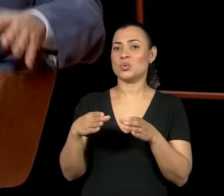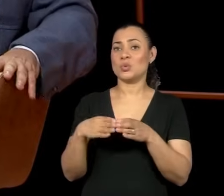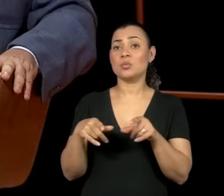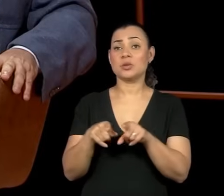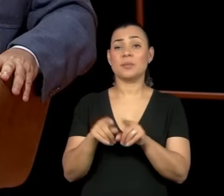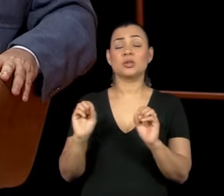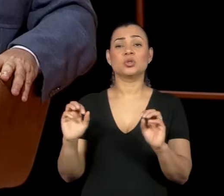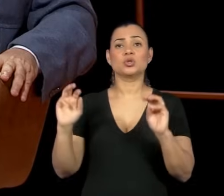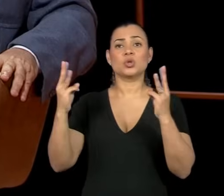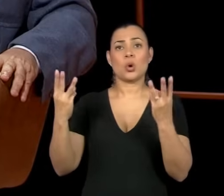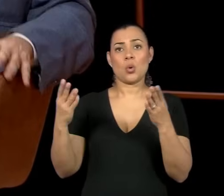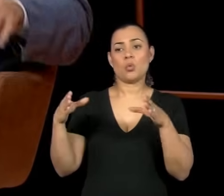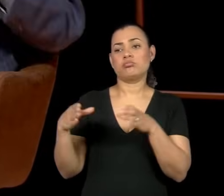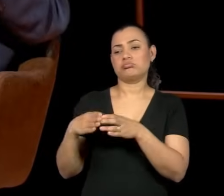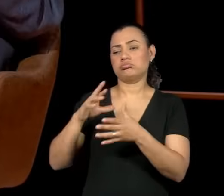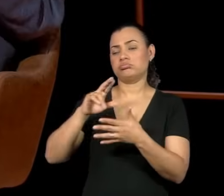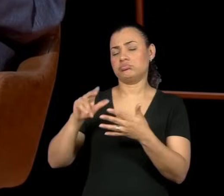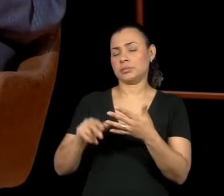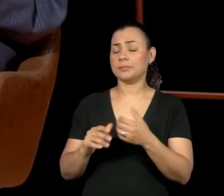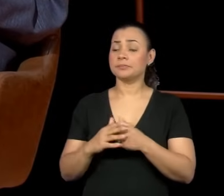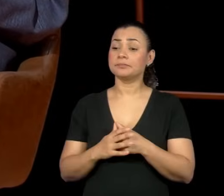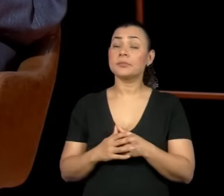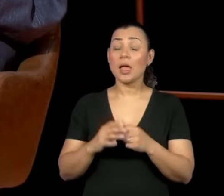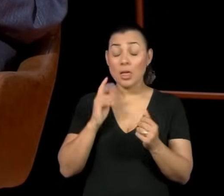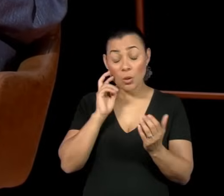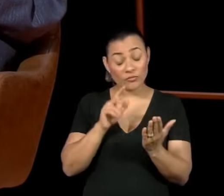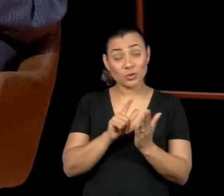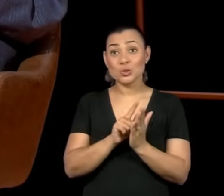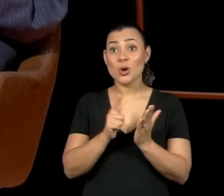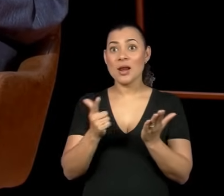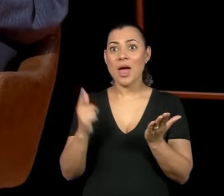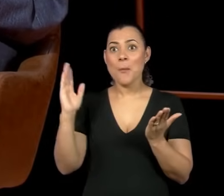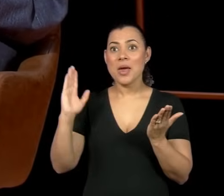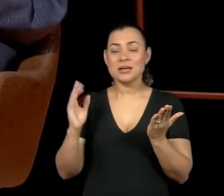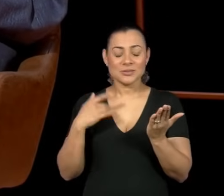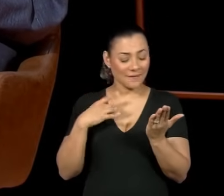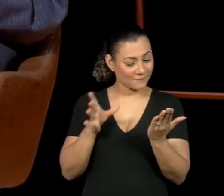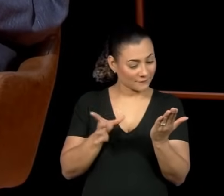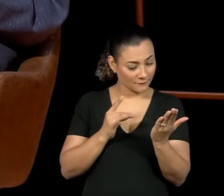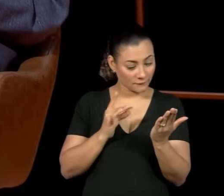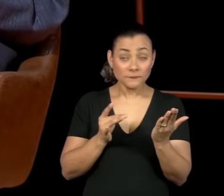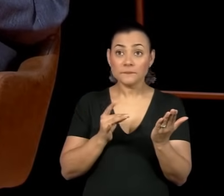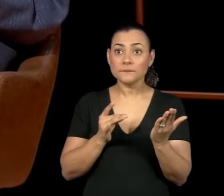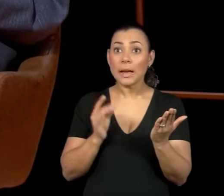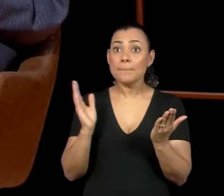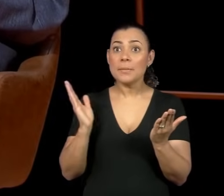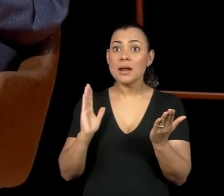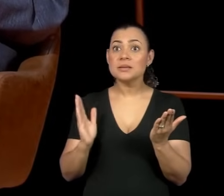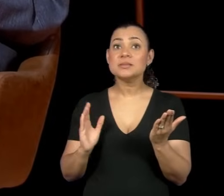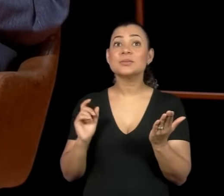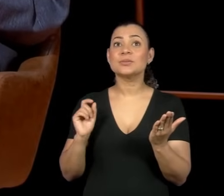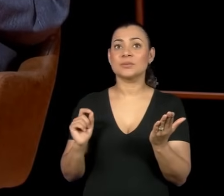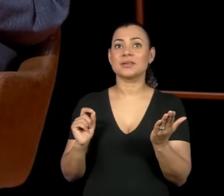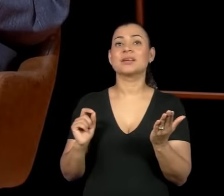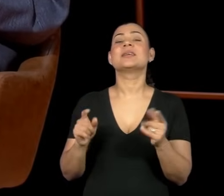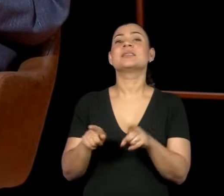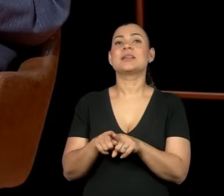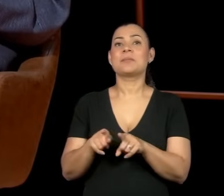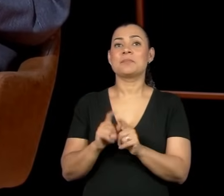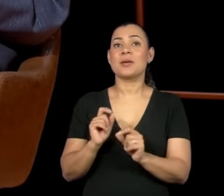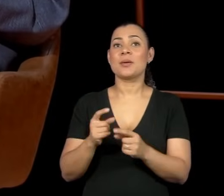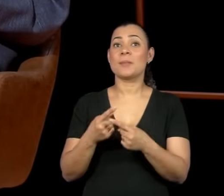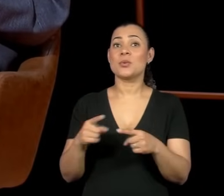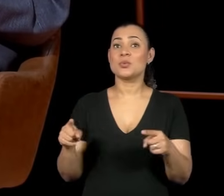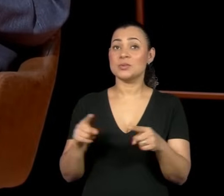show nos clubes. Lá eu vi no jornal, em primeiro lugar no Brasil, Richard Anthony, Concerto